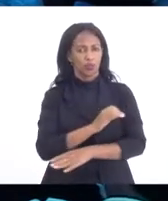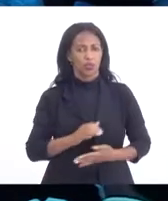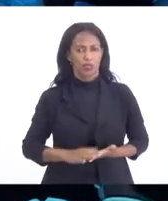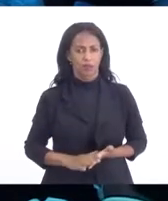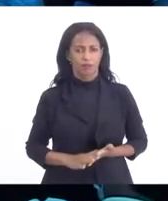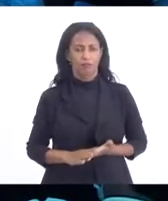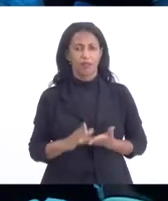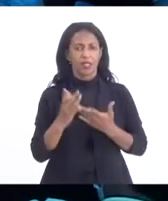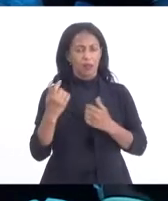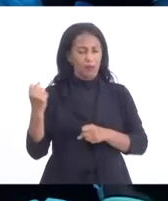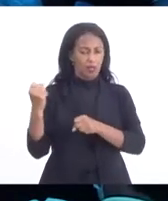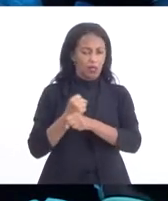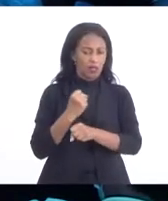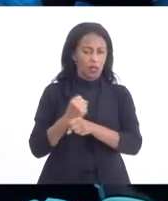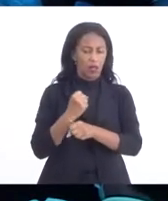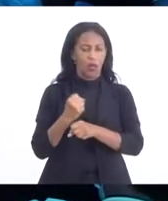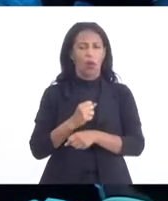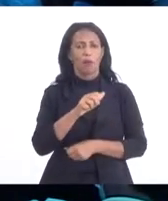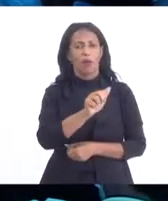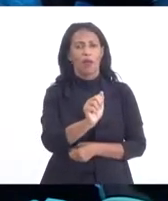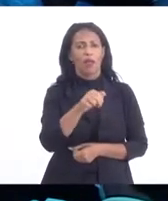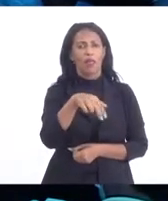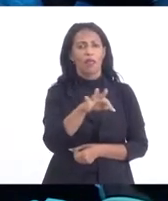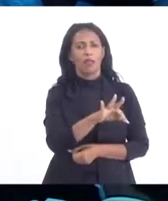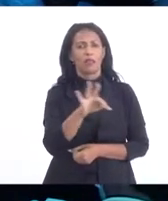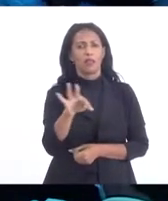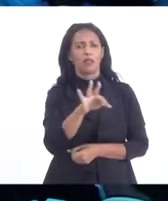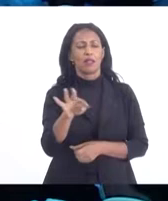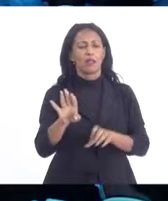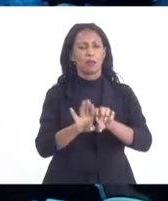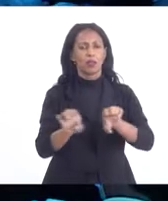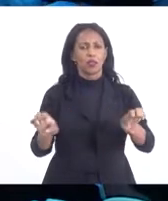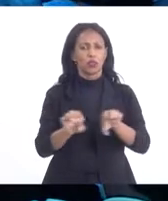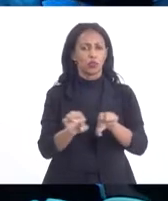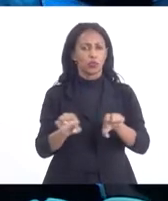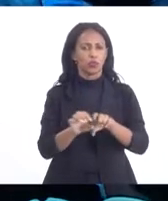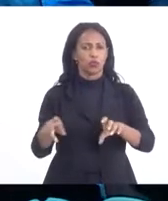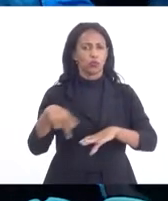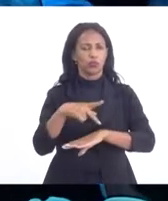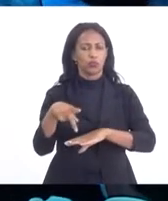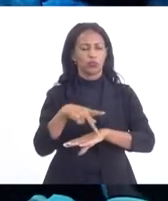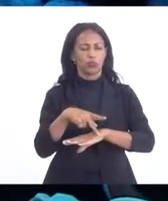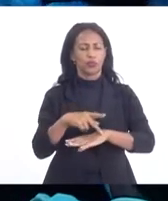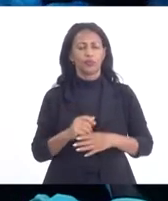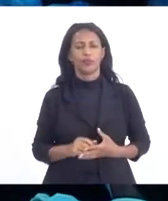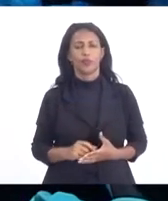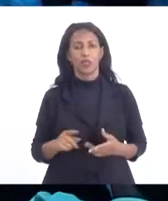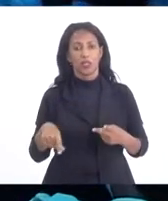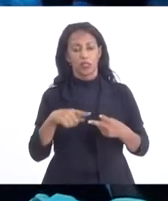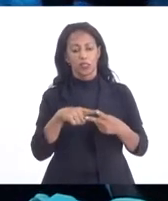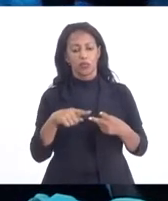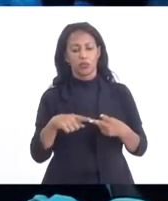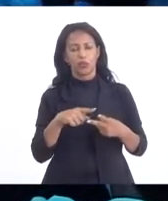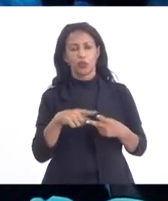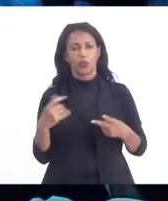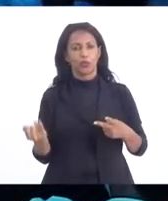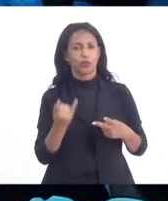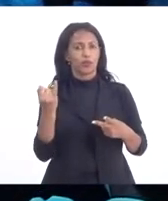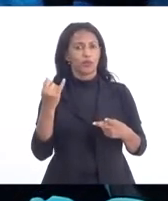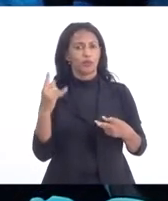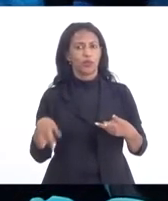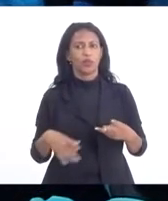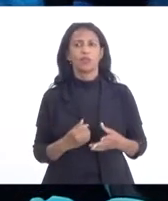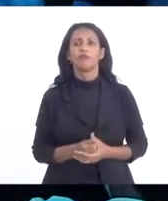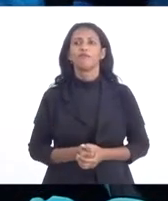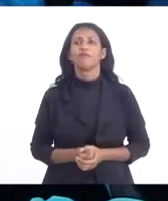seria uma obra da NTT, da Infraestrutura Nacional. Então, esses são dois pontos. Seriam três pontos importantes que eu acho que